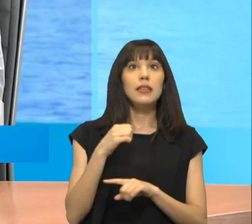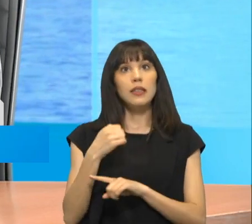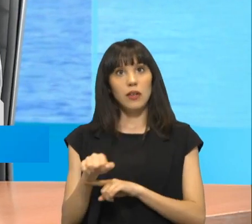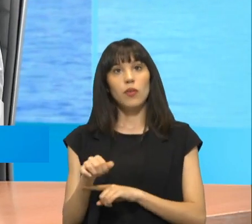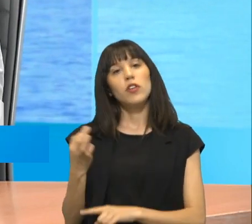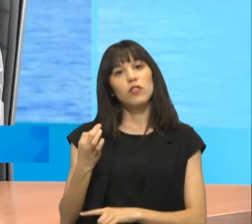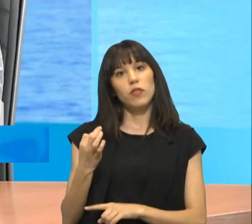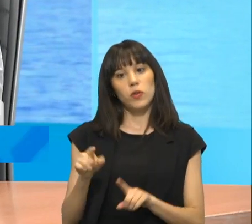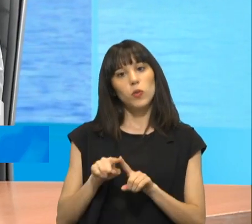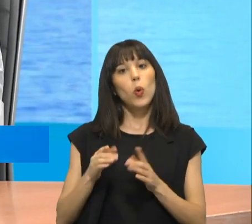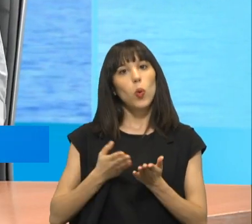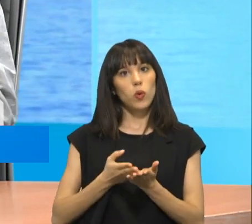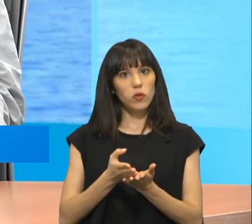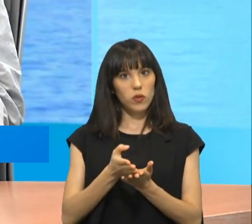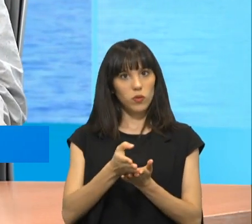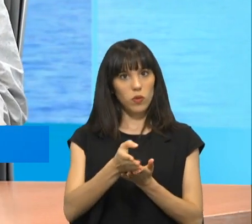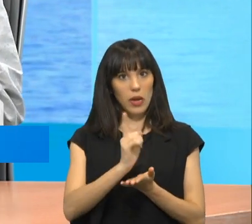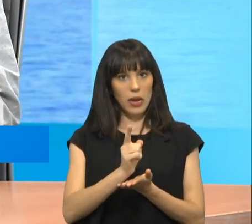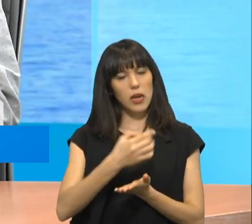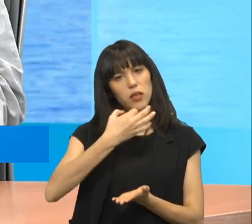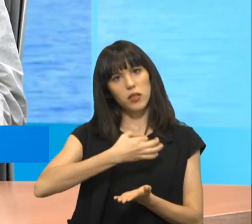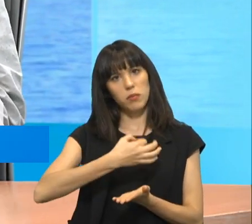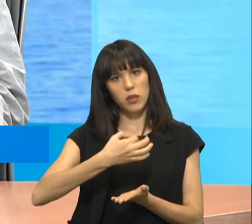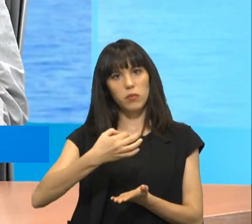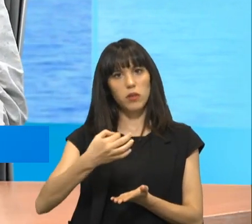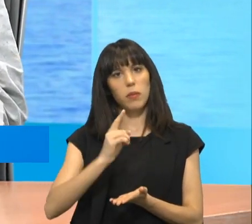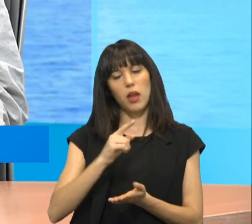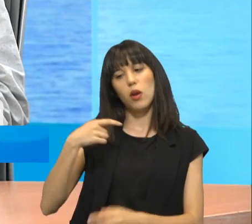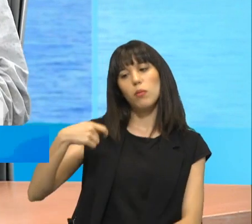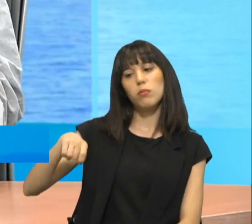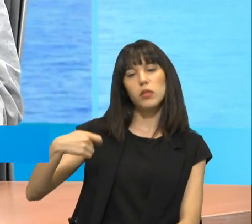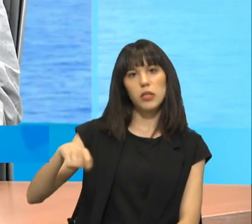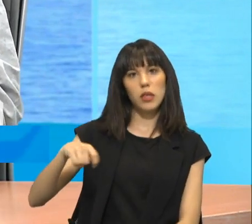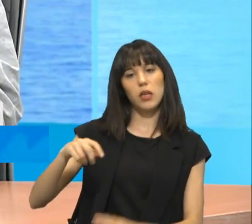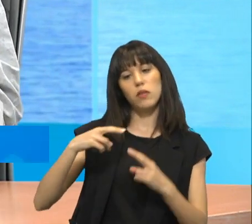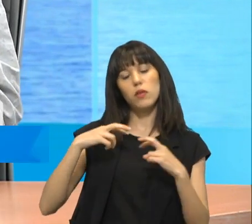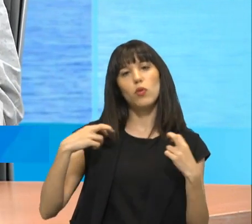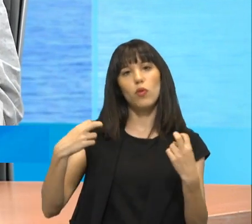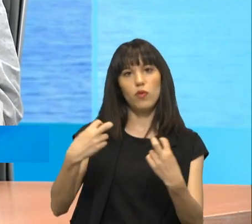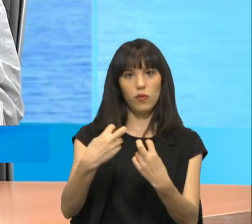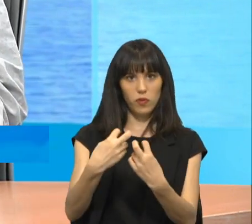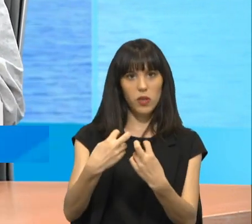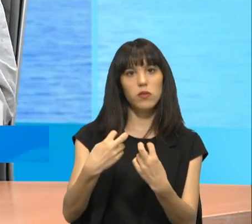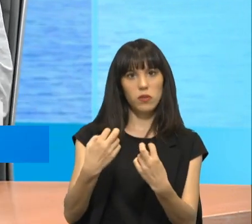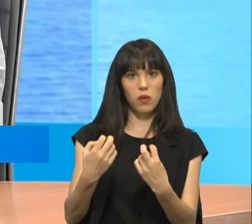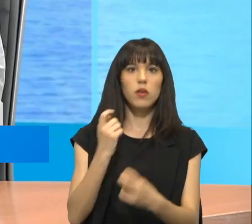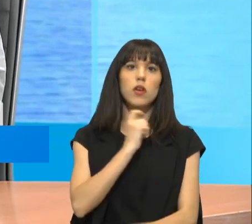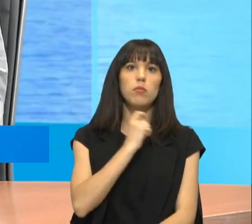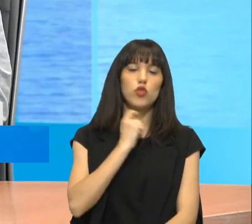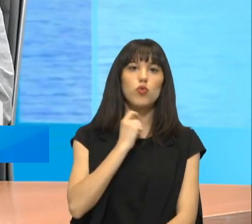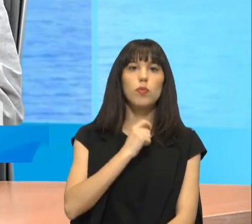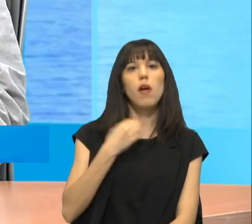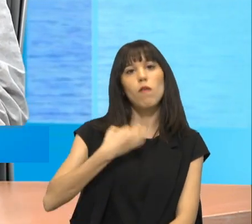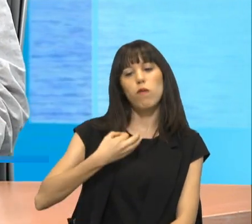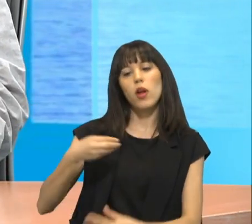uma continuidade que é habitual, é muito habitual o Presidente da Conferência Episcopal ser reeleito para um segundo mandato, tem sido os últimos